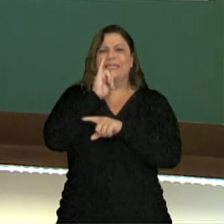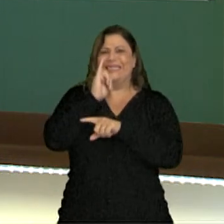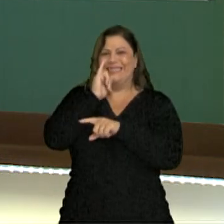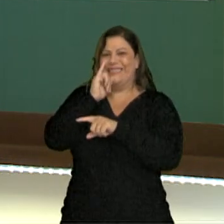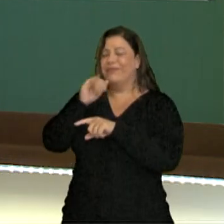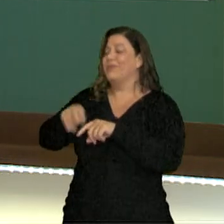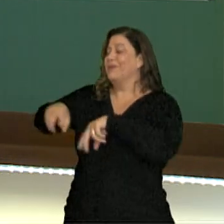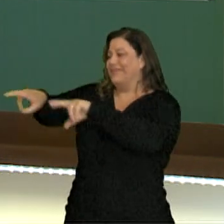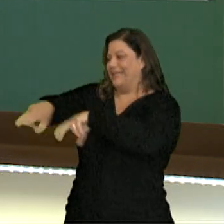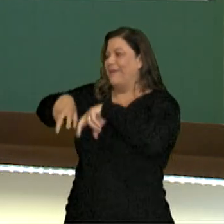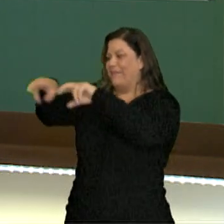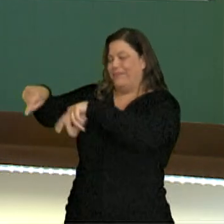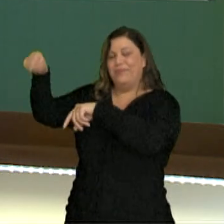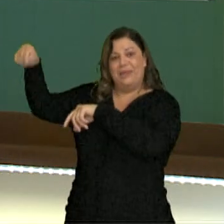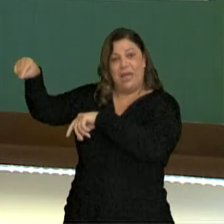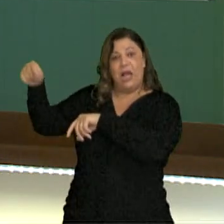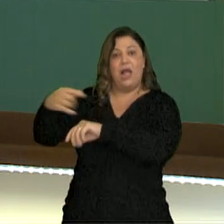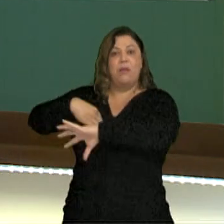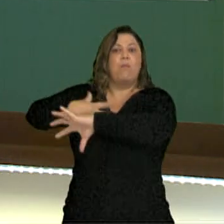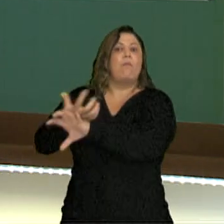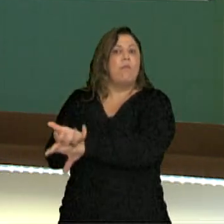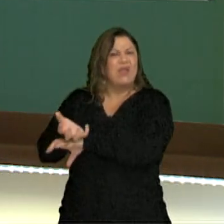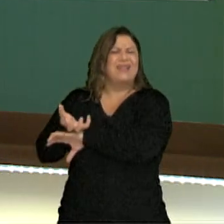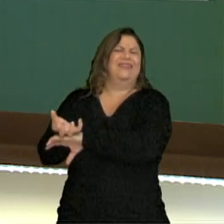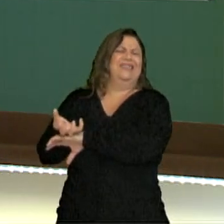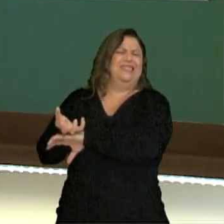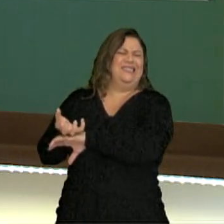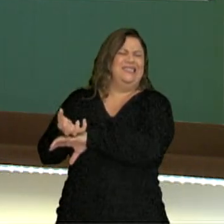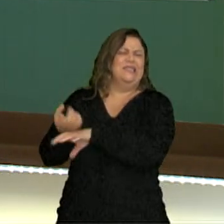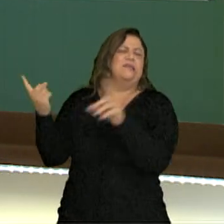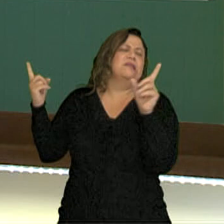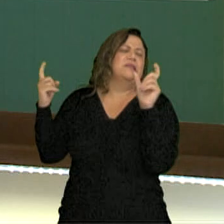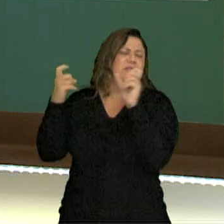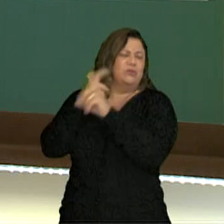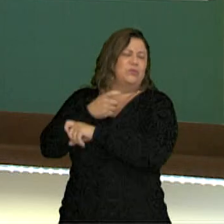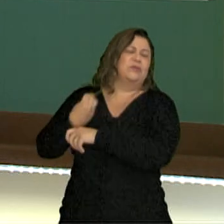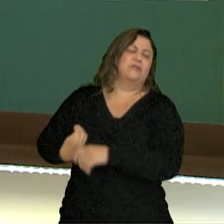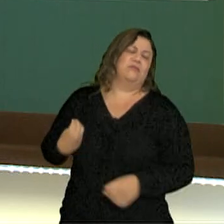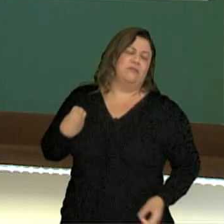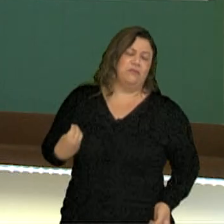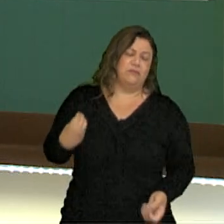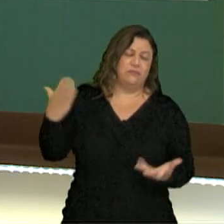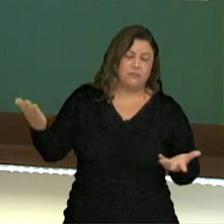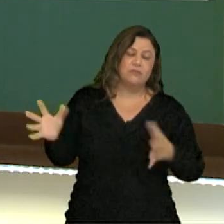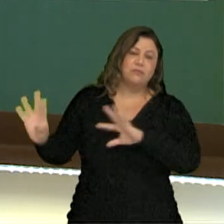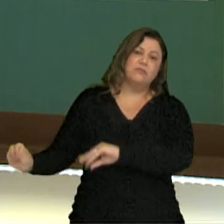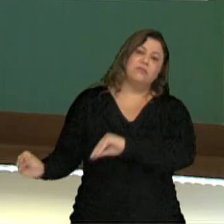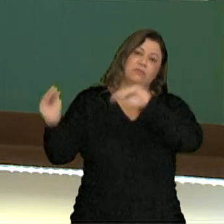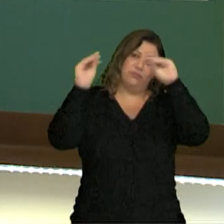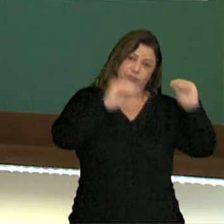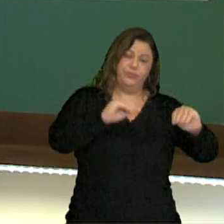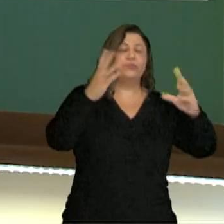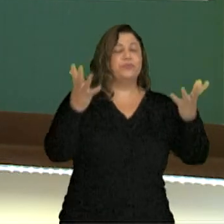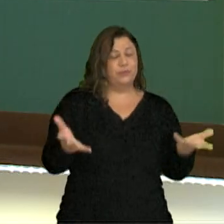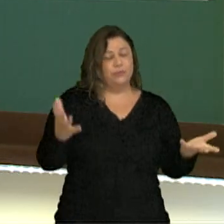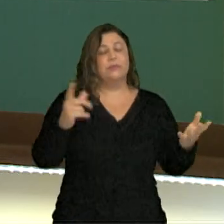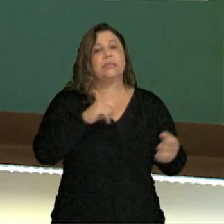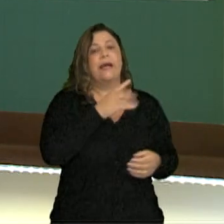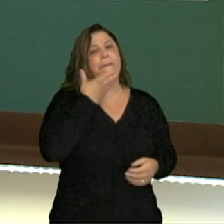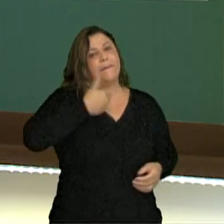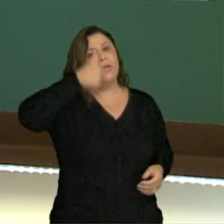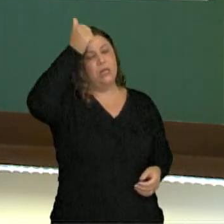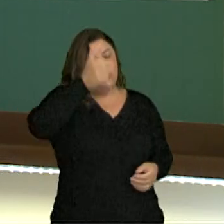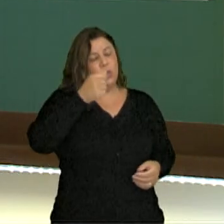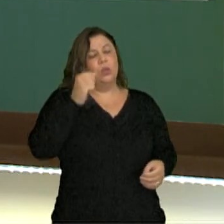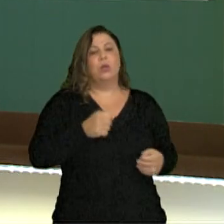apresenta aqui a imagem, está uma terra árida, dificultosa assim de se viver. Então o que eles fazem? Opa, vamos para uma região melhor,